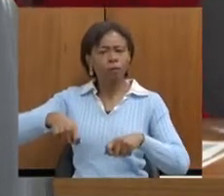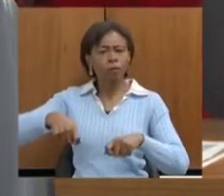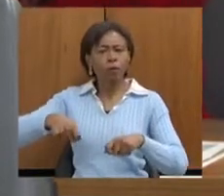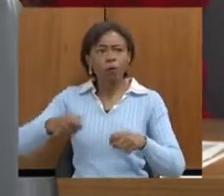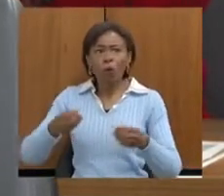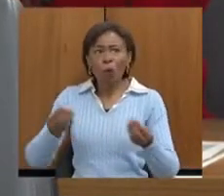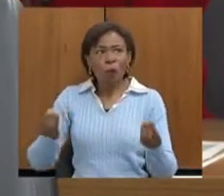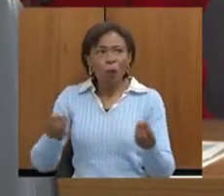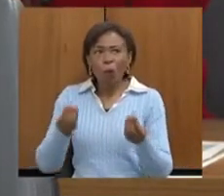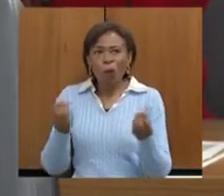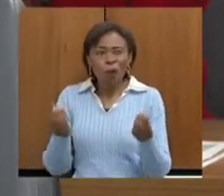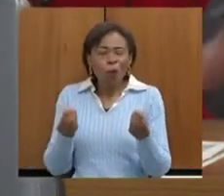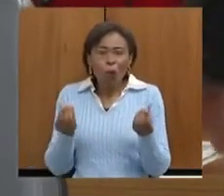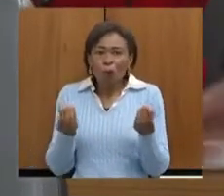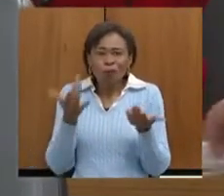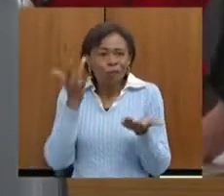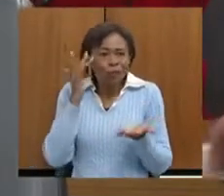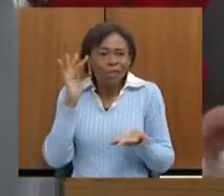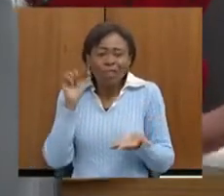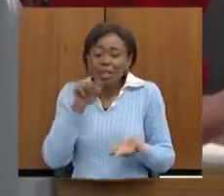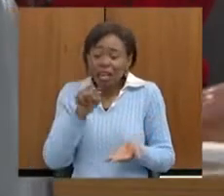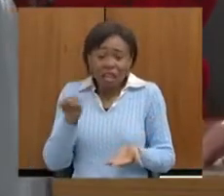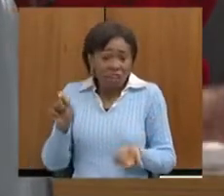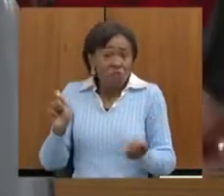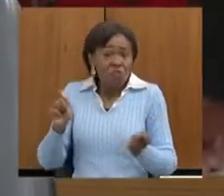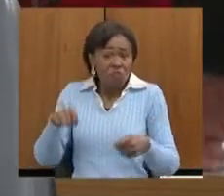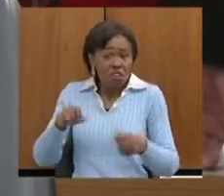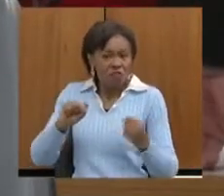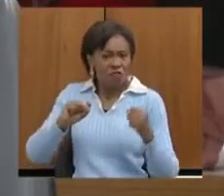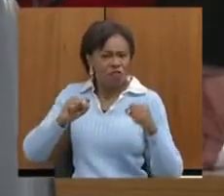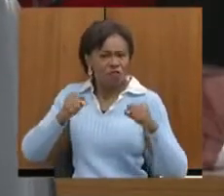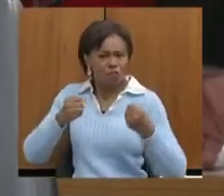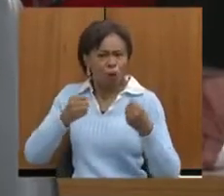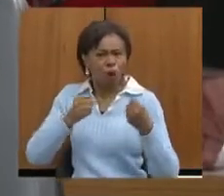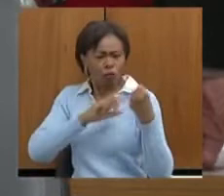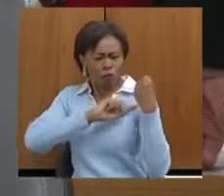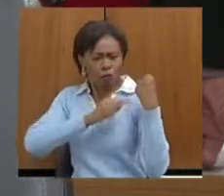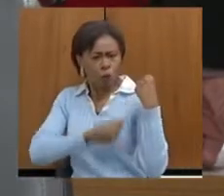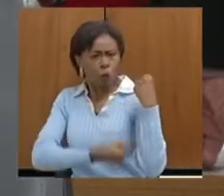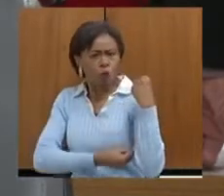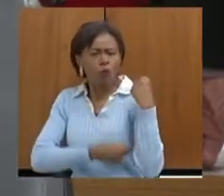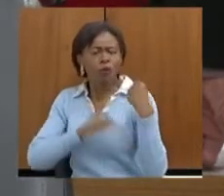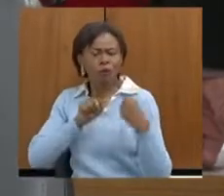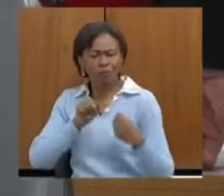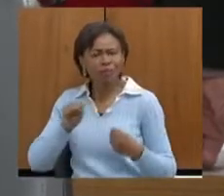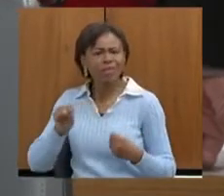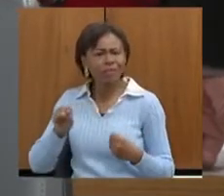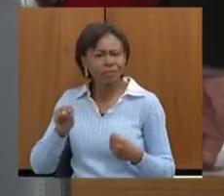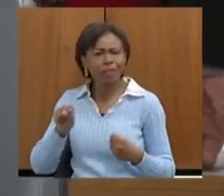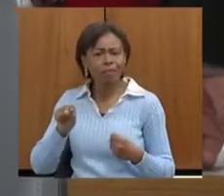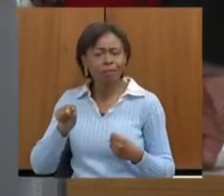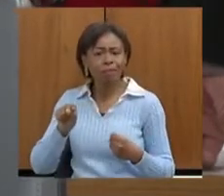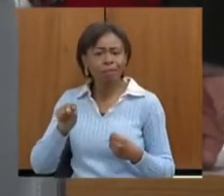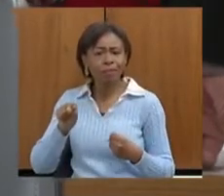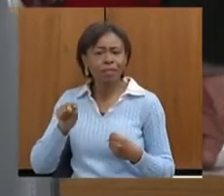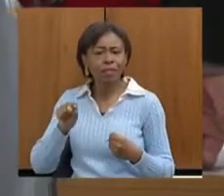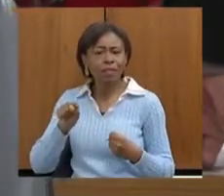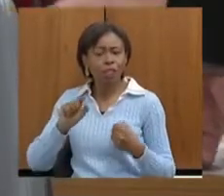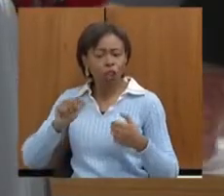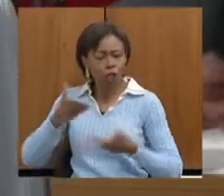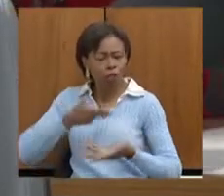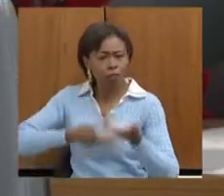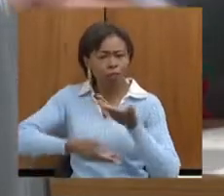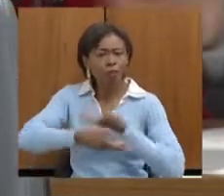sei como ter essa força e ainda essa força de compartilhar